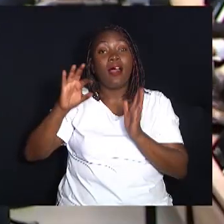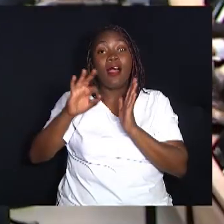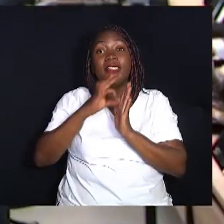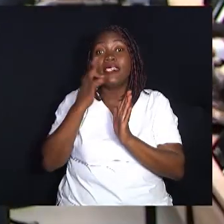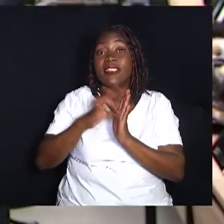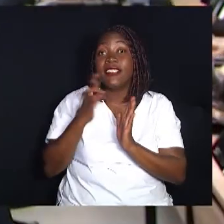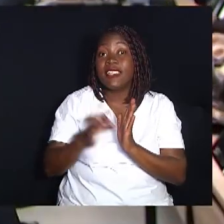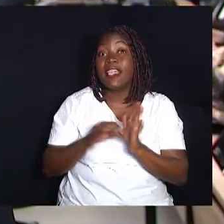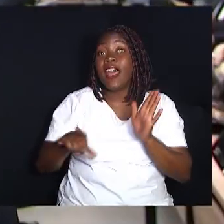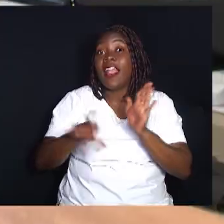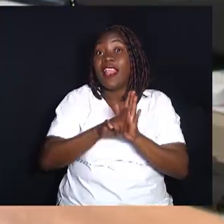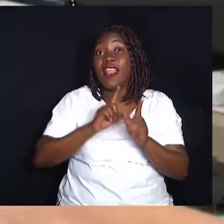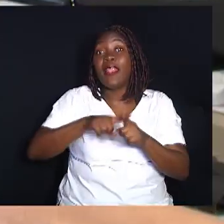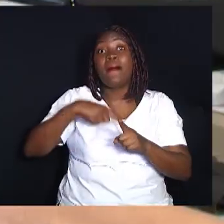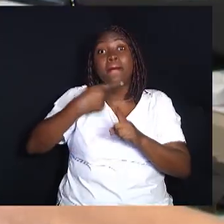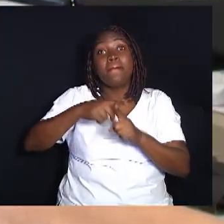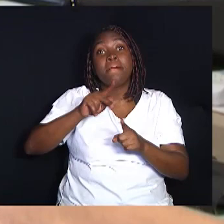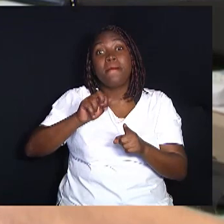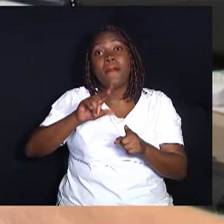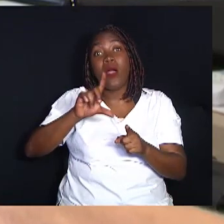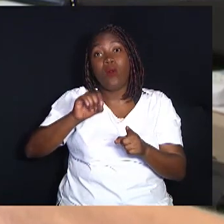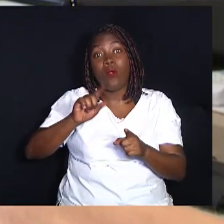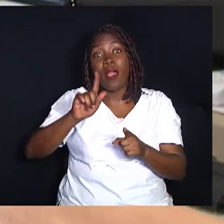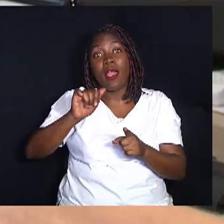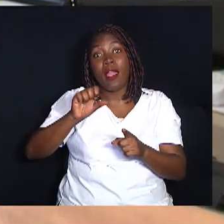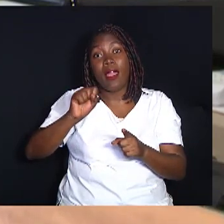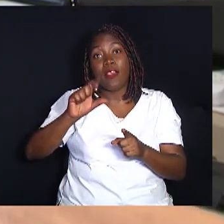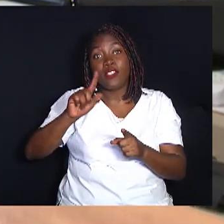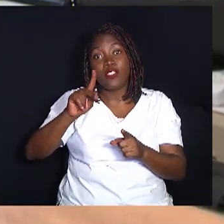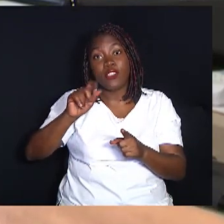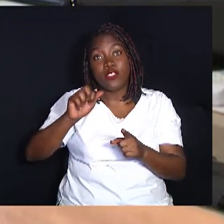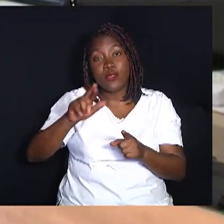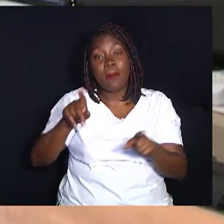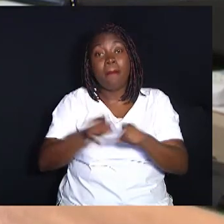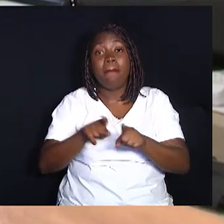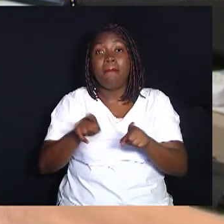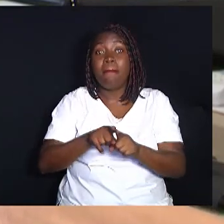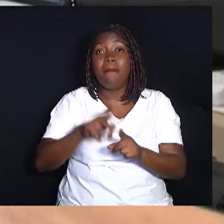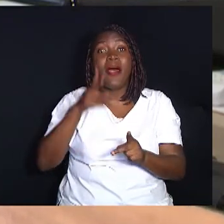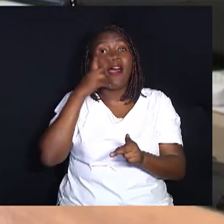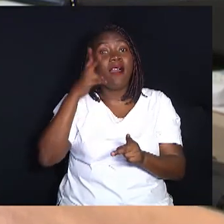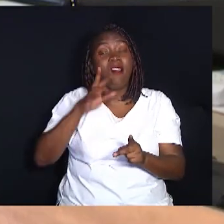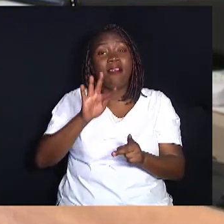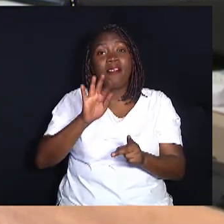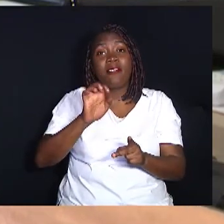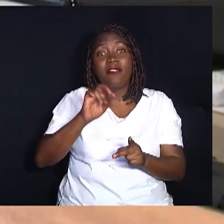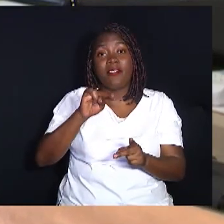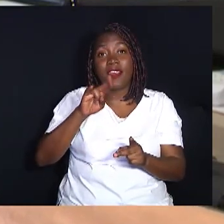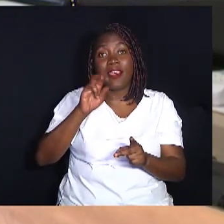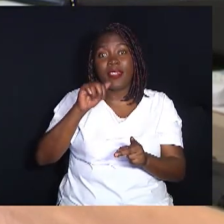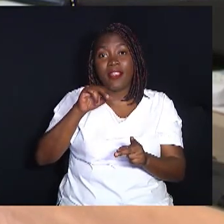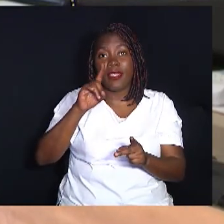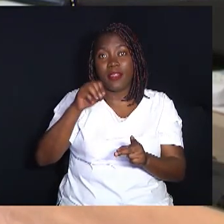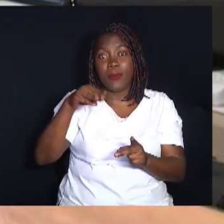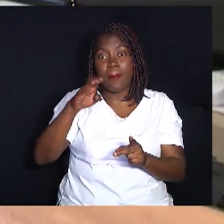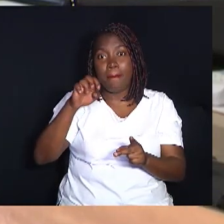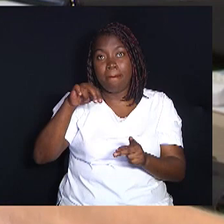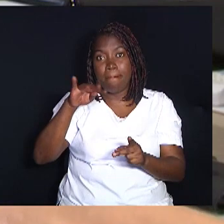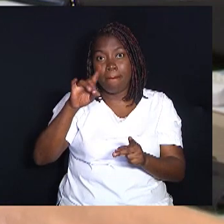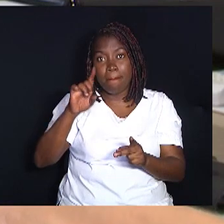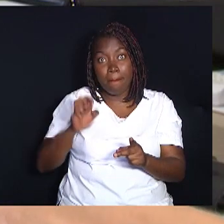o vereador Paulo Gaspar e o vereador Fernando Mendes. Essa lei ela vai trazer uma transparência geral para